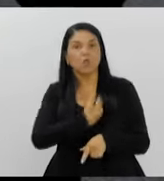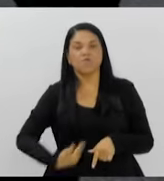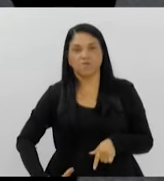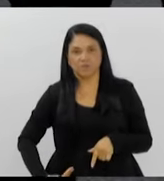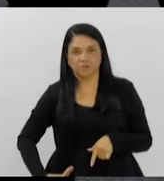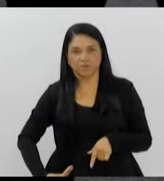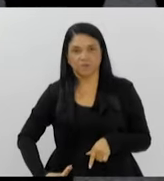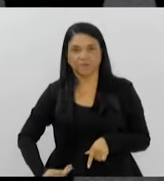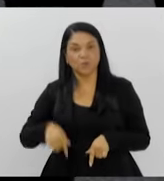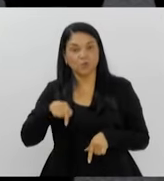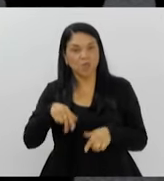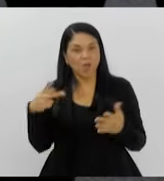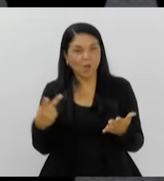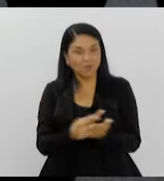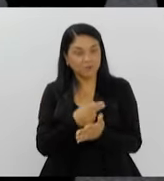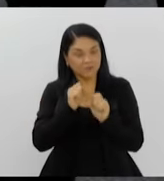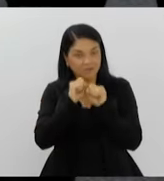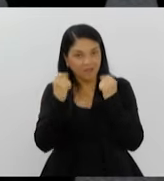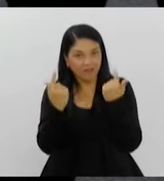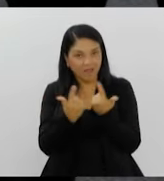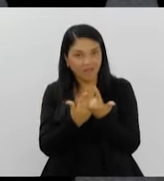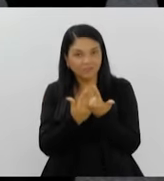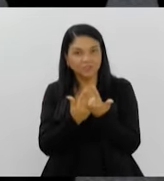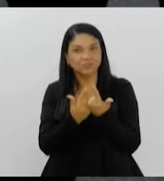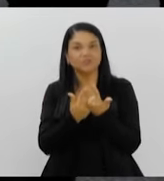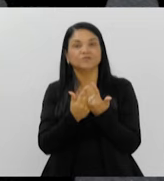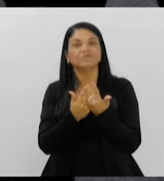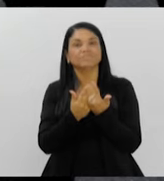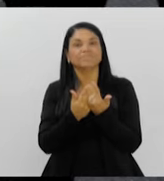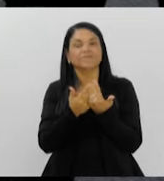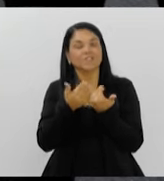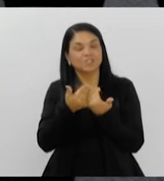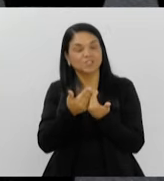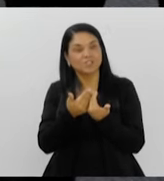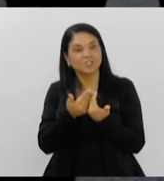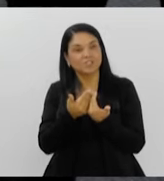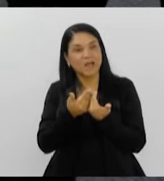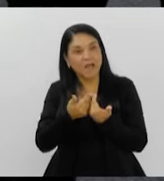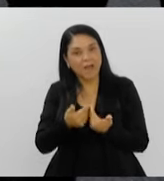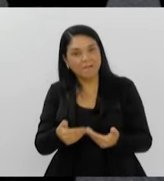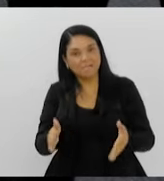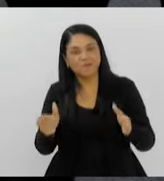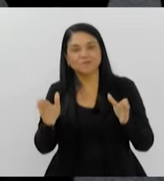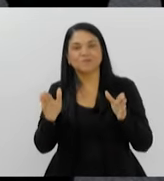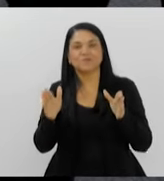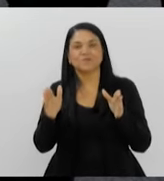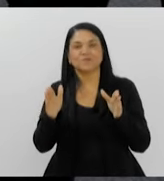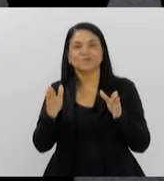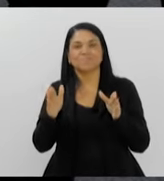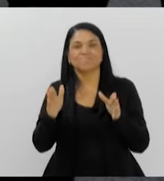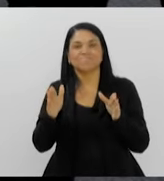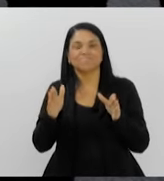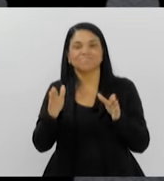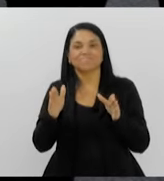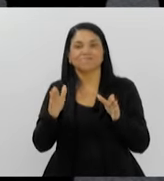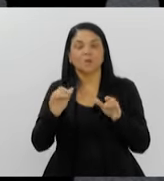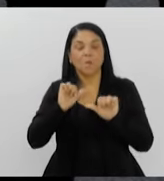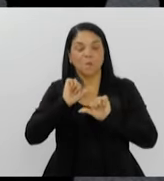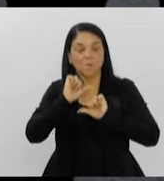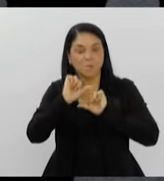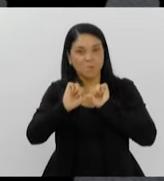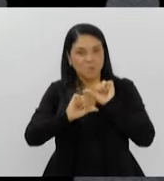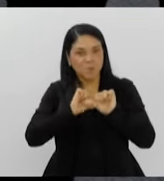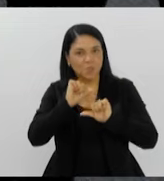que aconteceu aqui nessa casa Legislativa é que a gente abriu um precedente histórico mudamos a lei